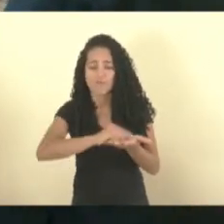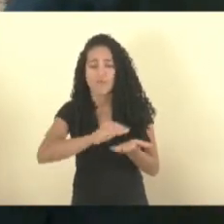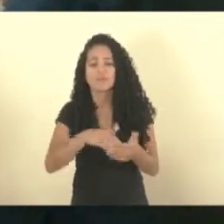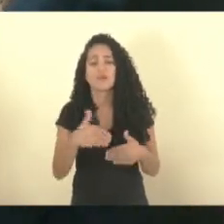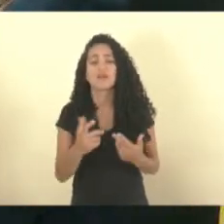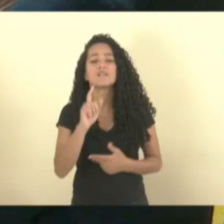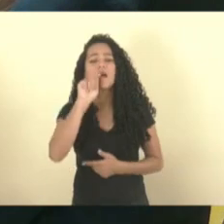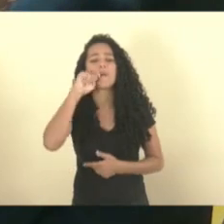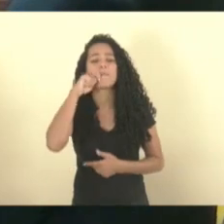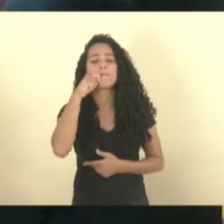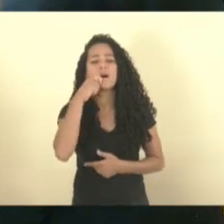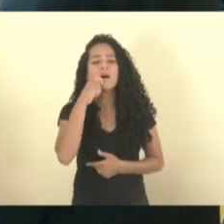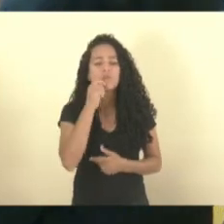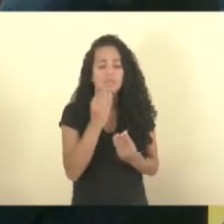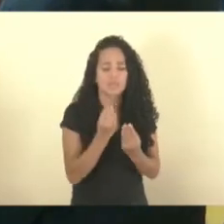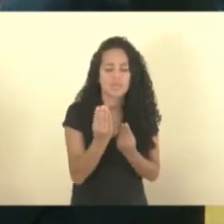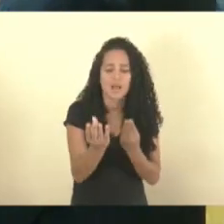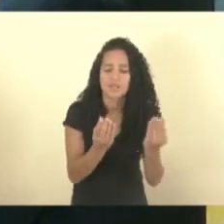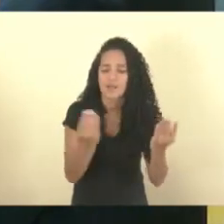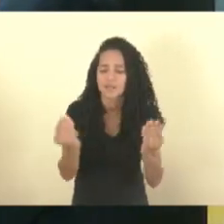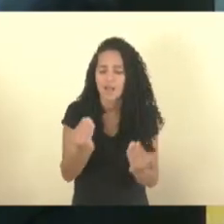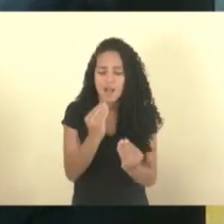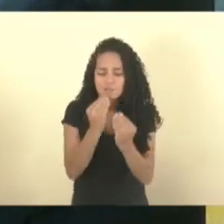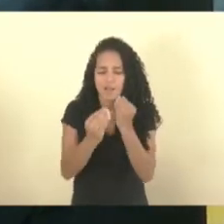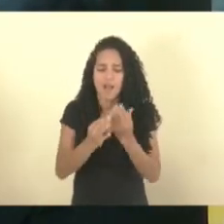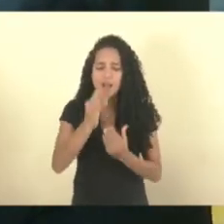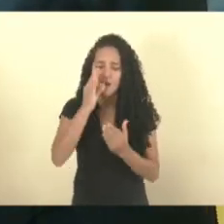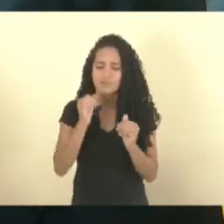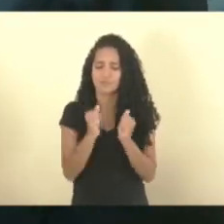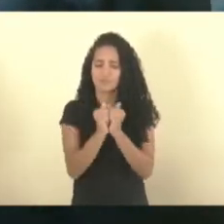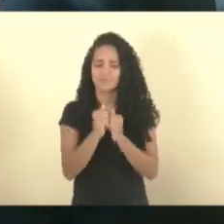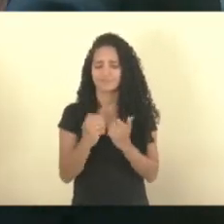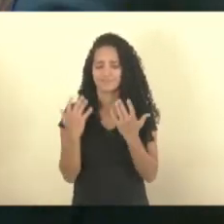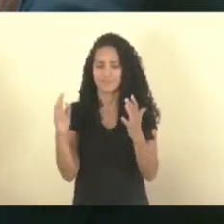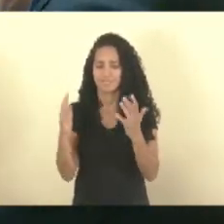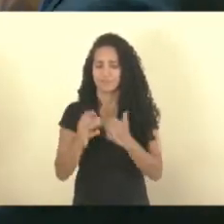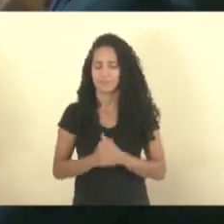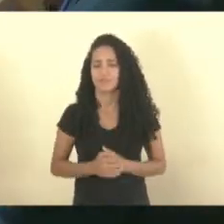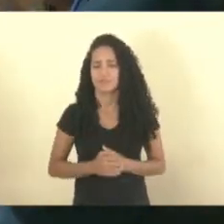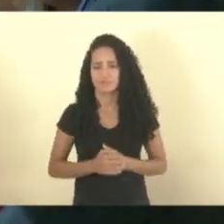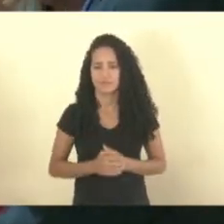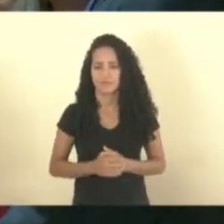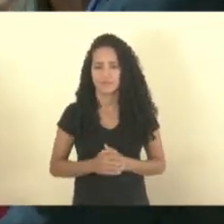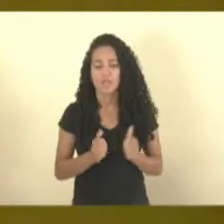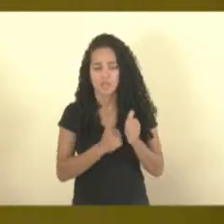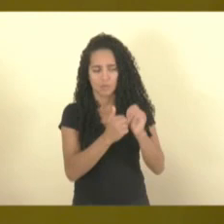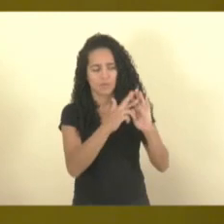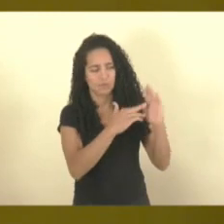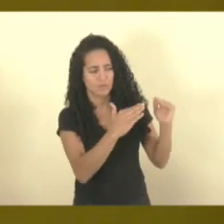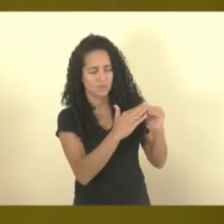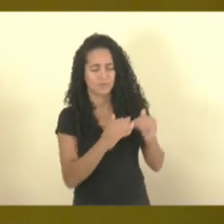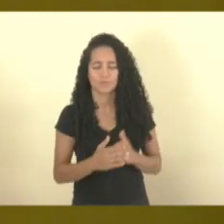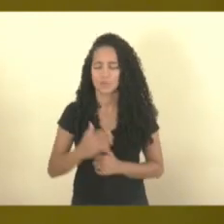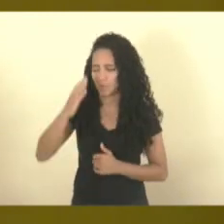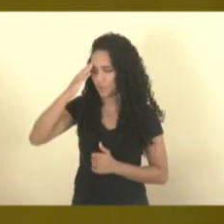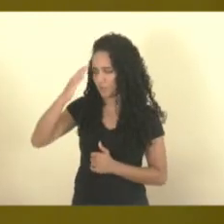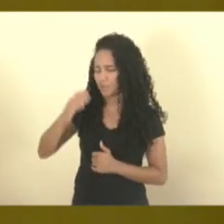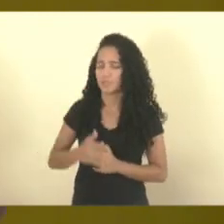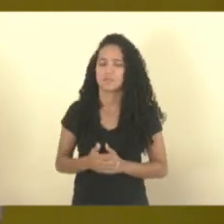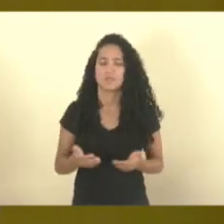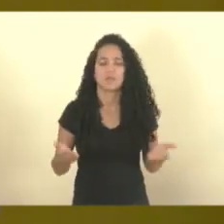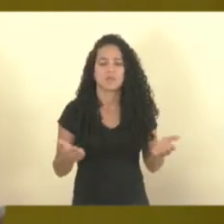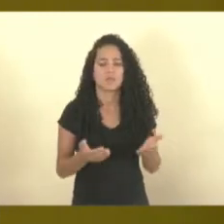trazer para a gente o Pão Brote para a gente tomar aquele belo café. Parabéns. E acompanho o relatório de Vossa Excelência. Com o relator, obrigado, deputado Alexandre